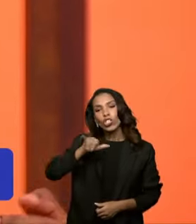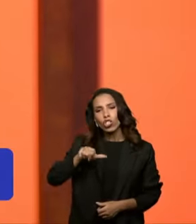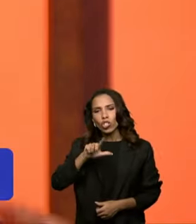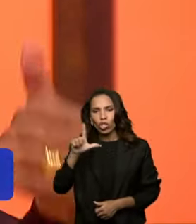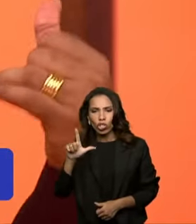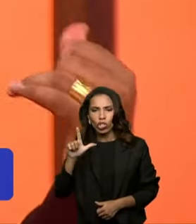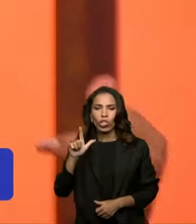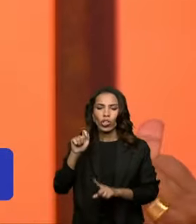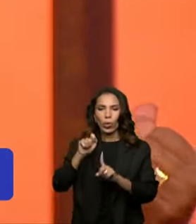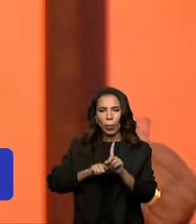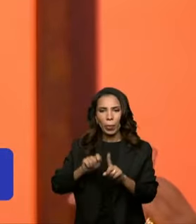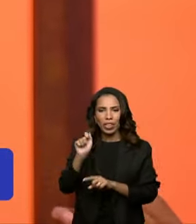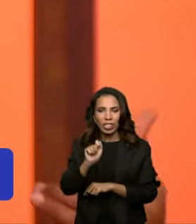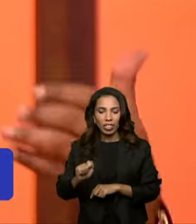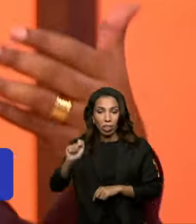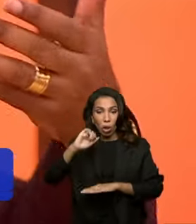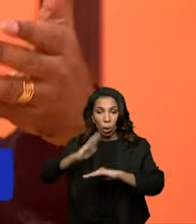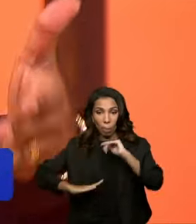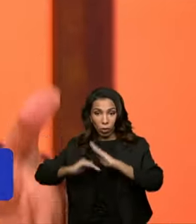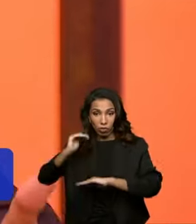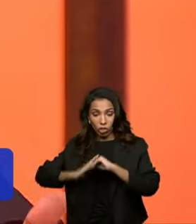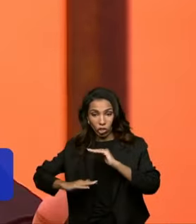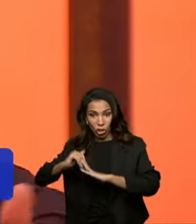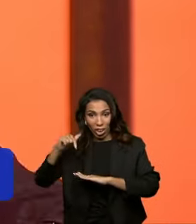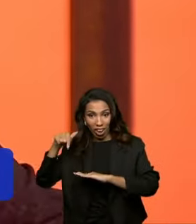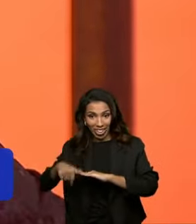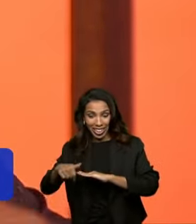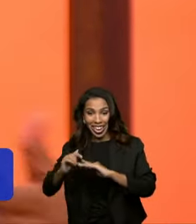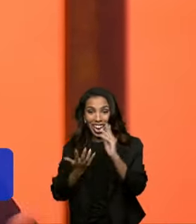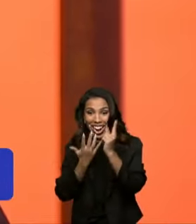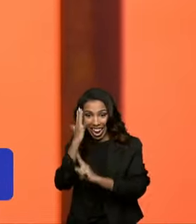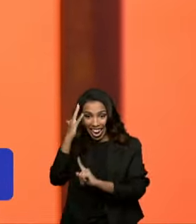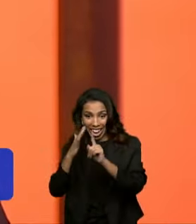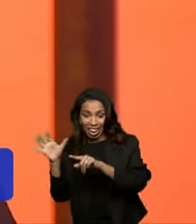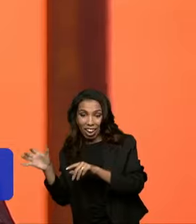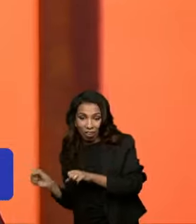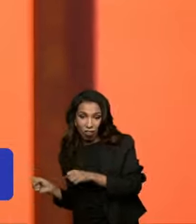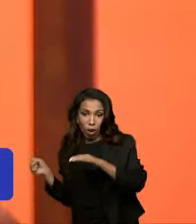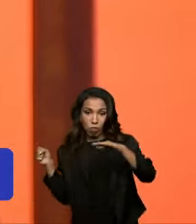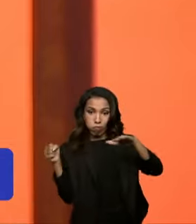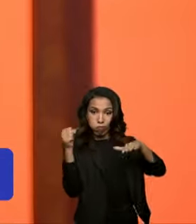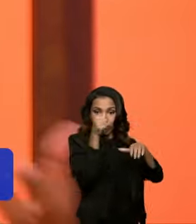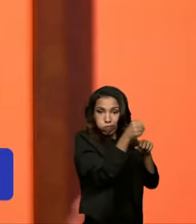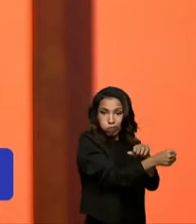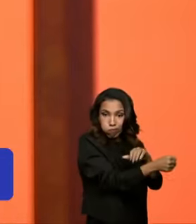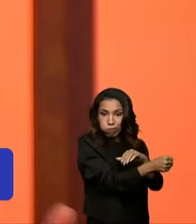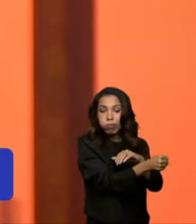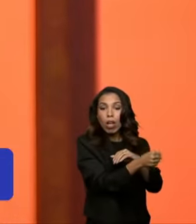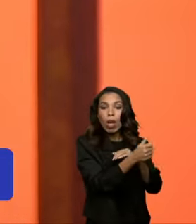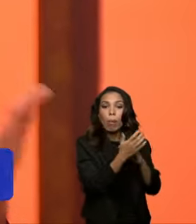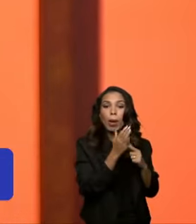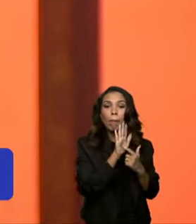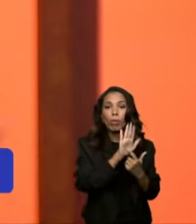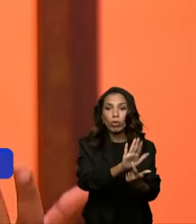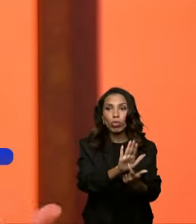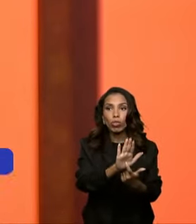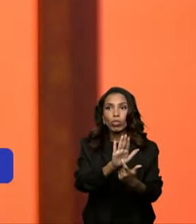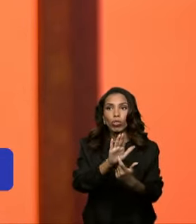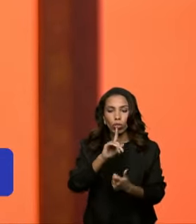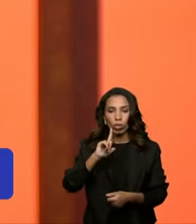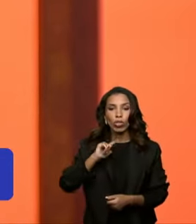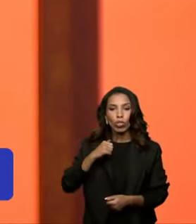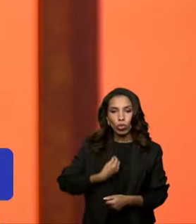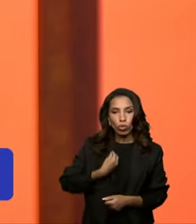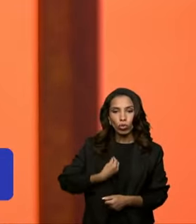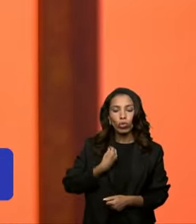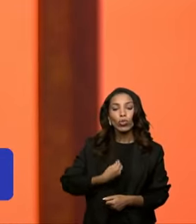leva profissionais do Carnaval do Brasil para estar levando uma nova cultura para lá, de estar mostrando. Na verdade, é uma troca de